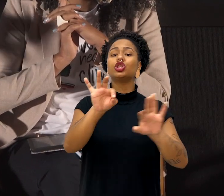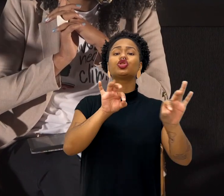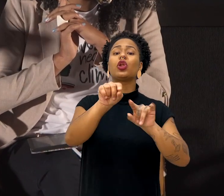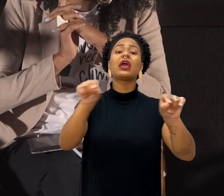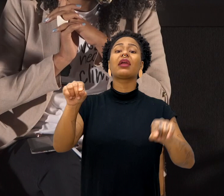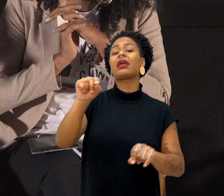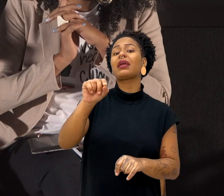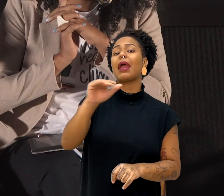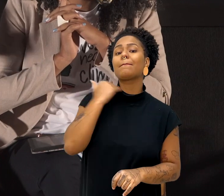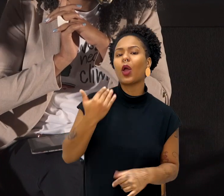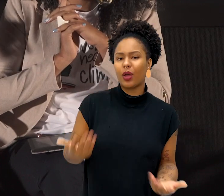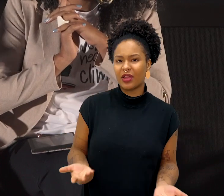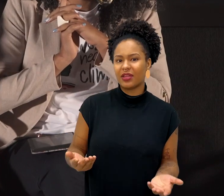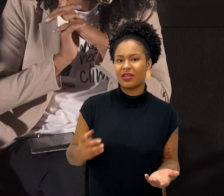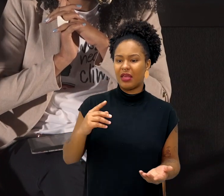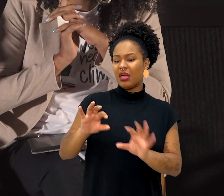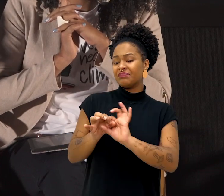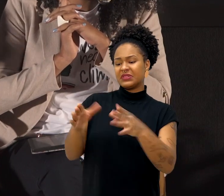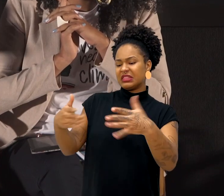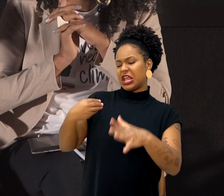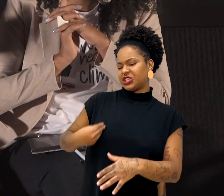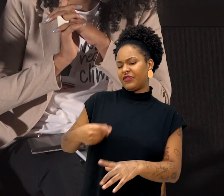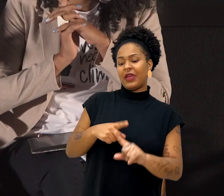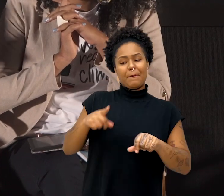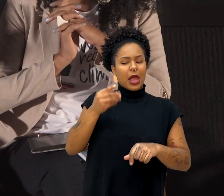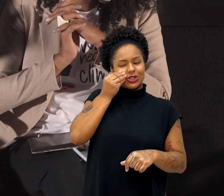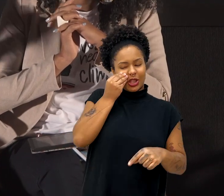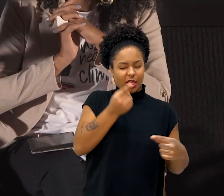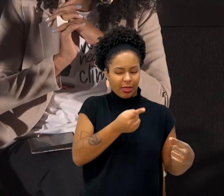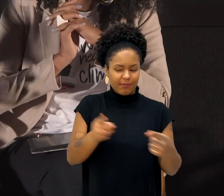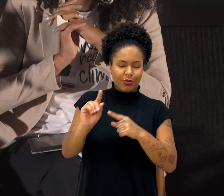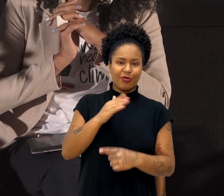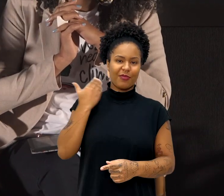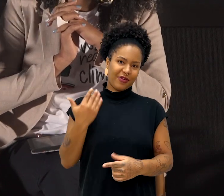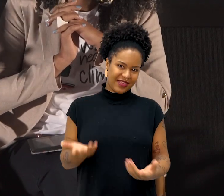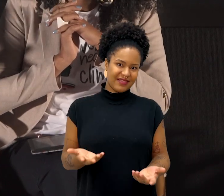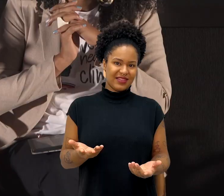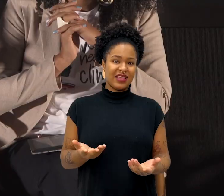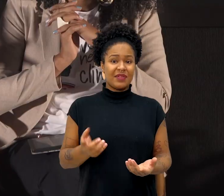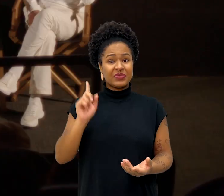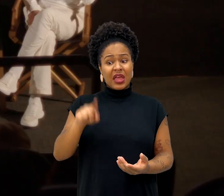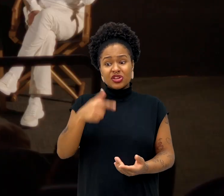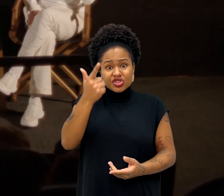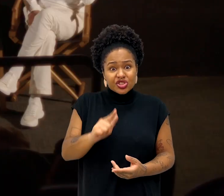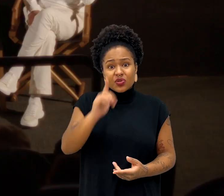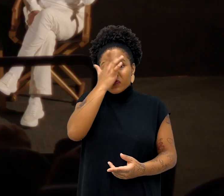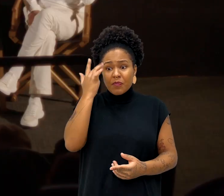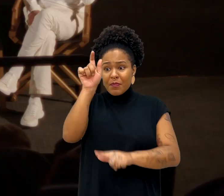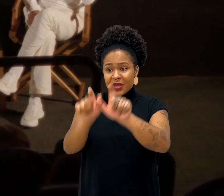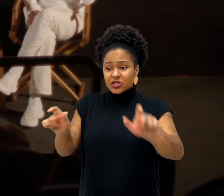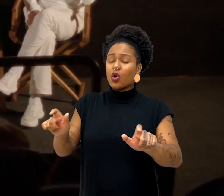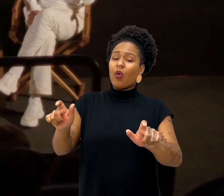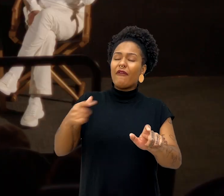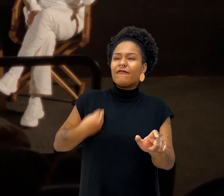foram deixadas para morrer, a necropolítica ali, né? Deixa viver, mas faz morrer. Né? Então,